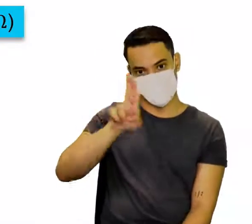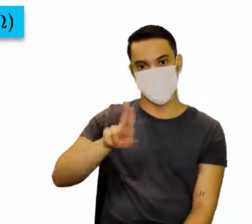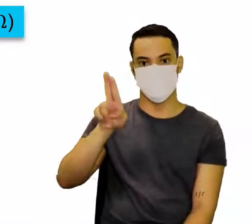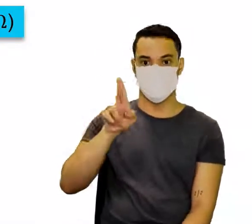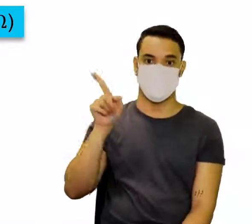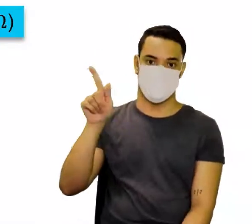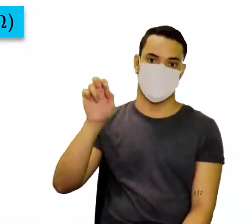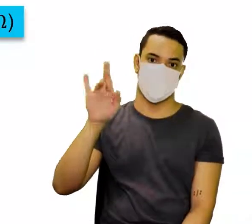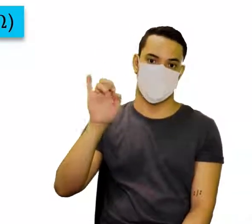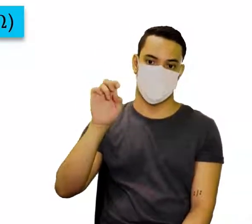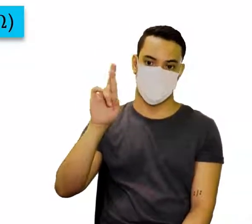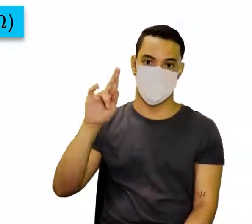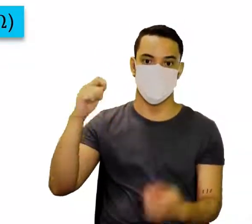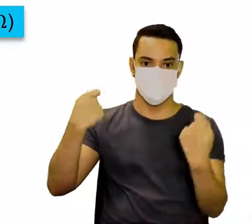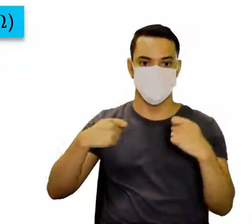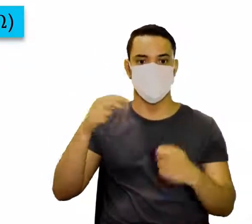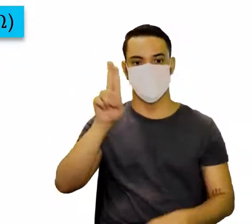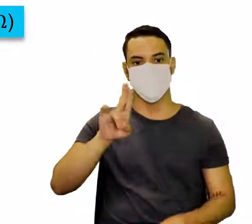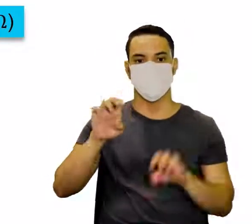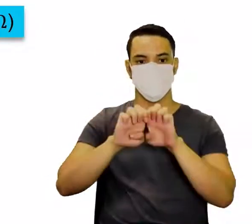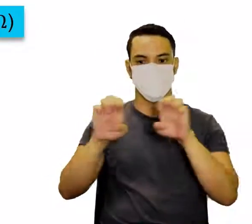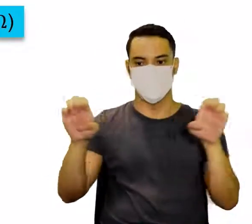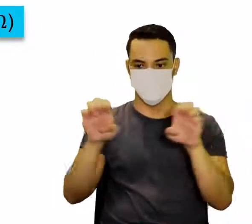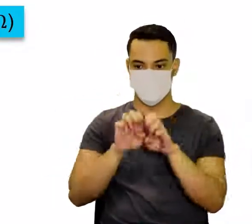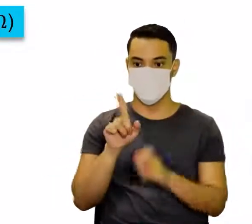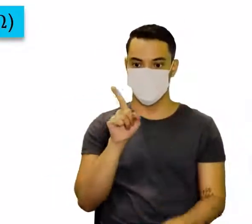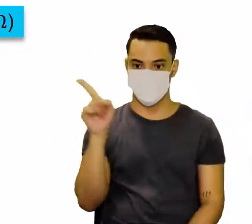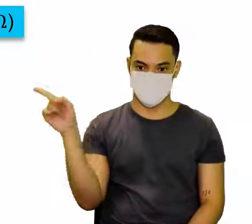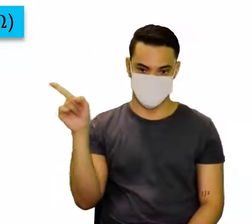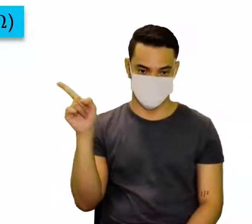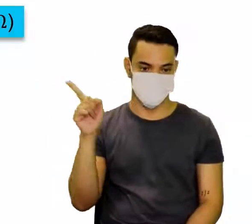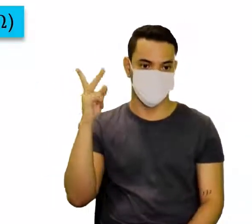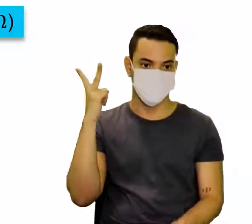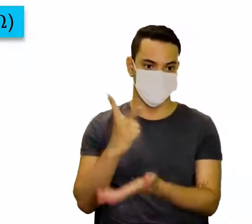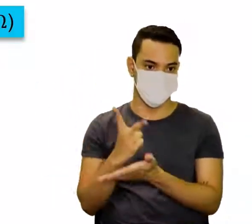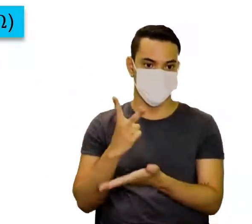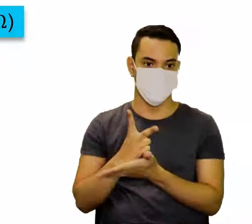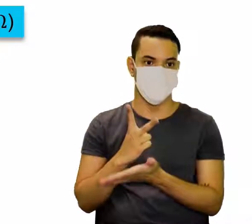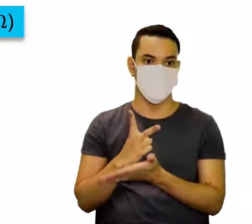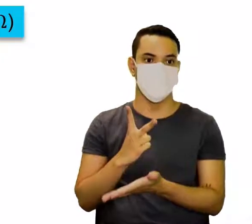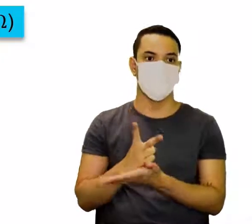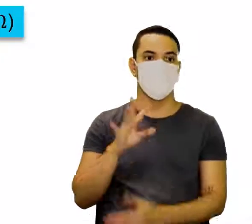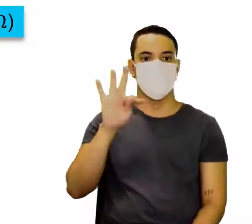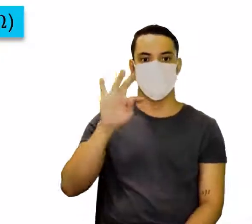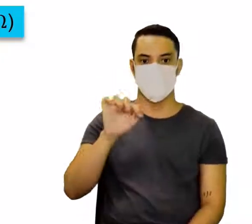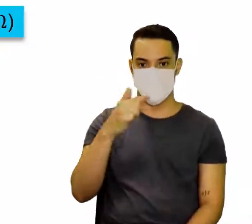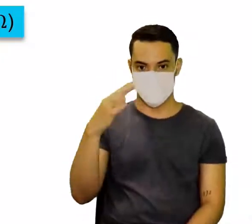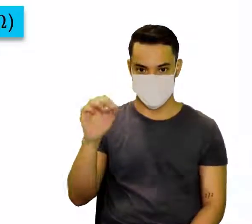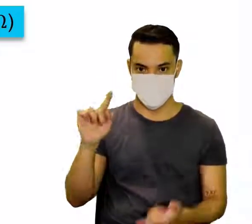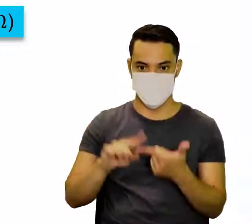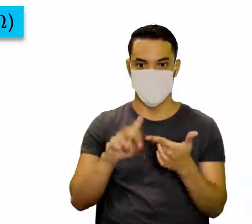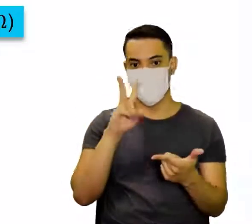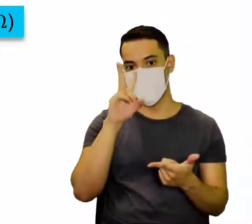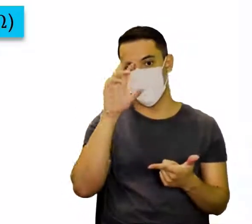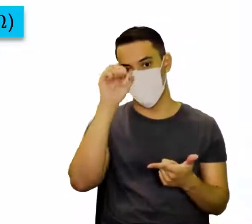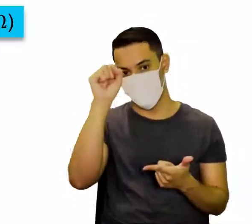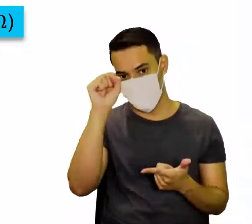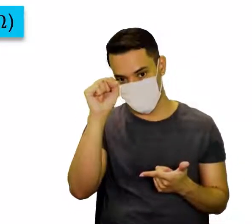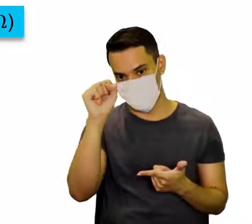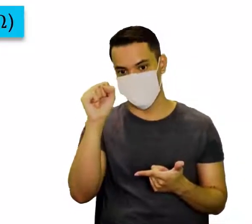gerador, nós vamos ter essa equação. Ou seja, vai ser aqui a tensão, a força eletromotriz,